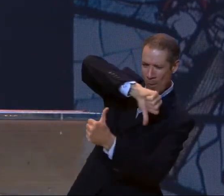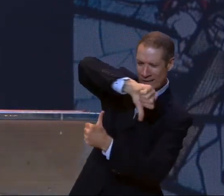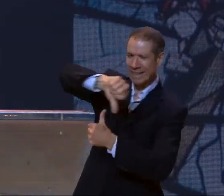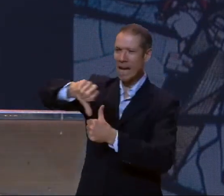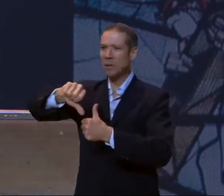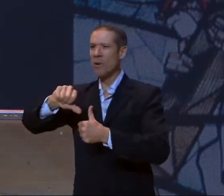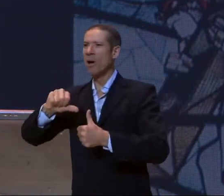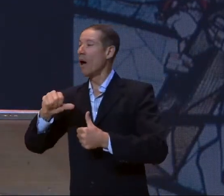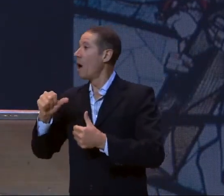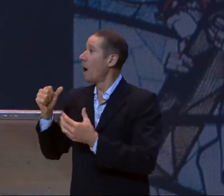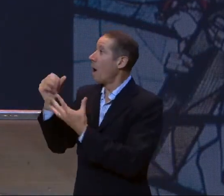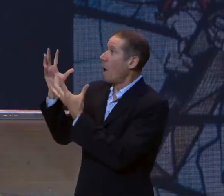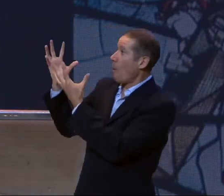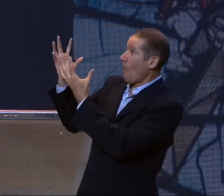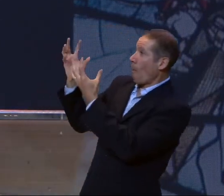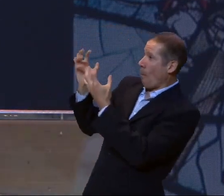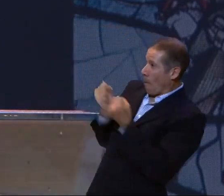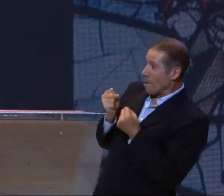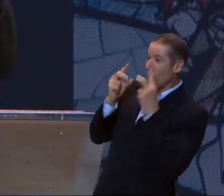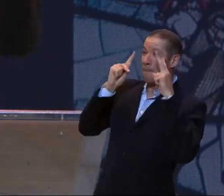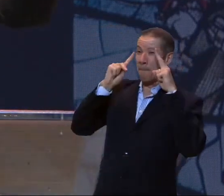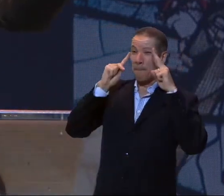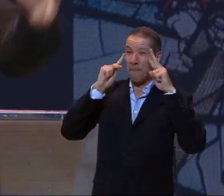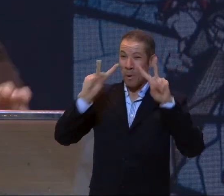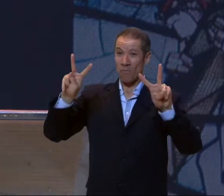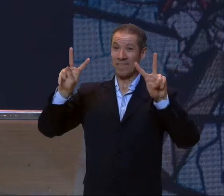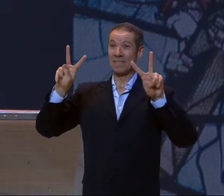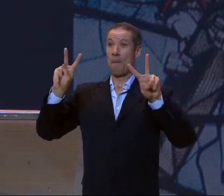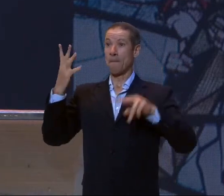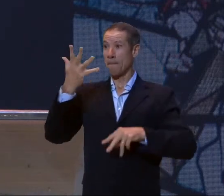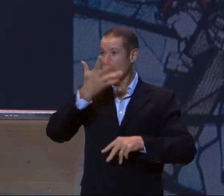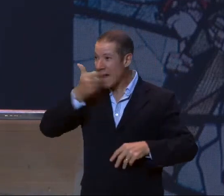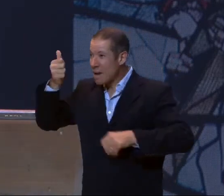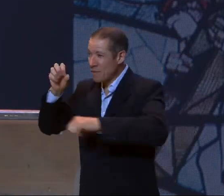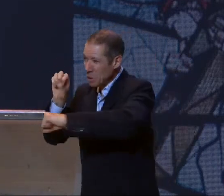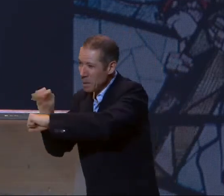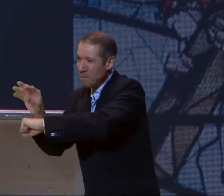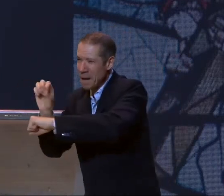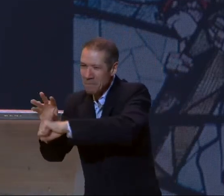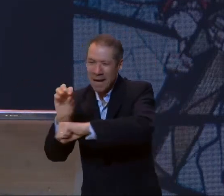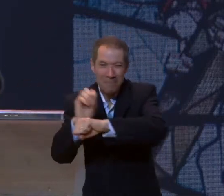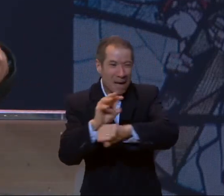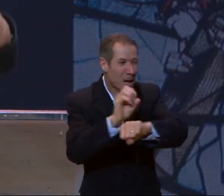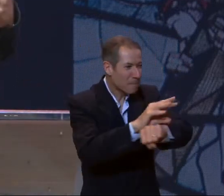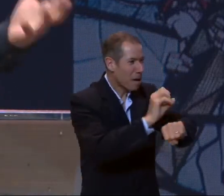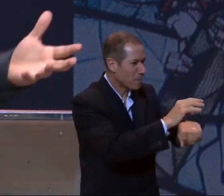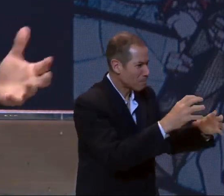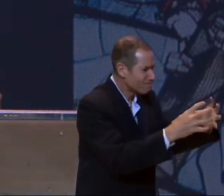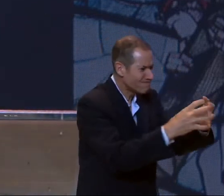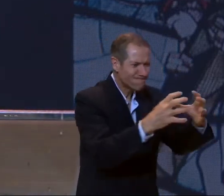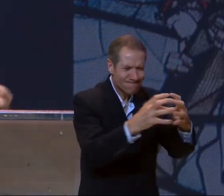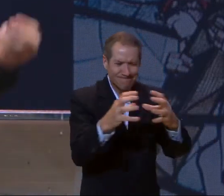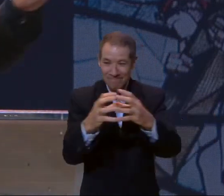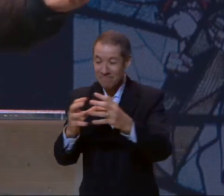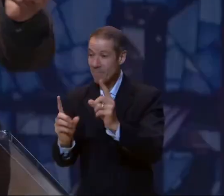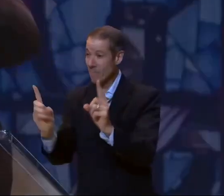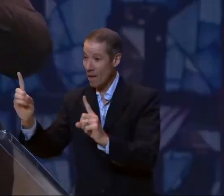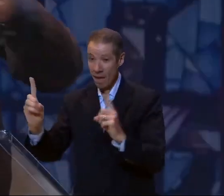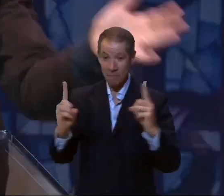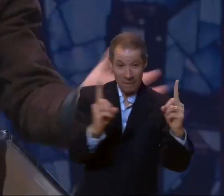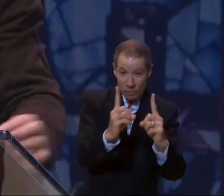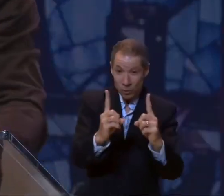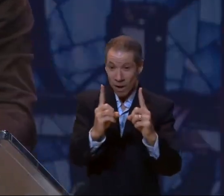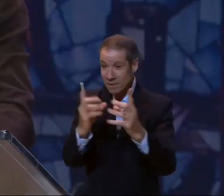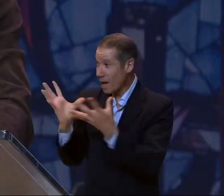dispenseiros, aqueles que tomam dessa provisão maravilhosa e compartilham com os outros, que vemos pessoas recebendo